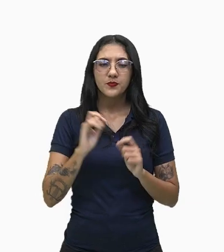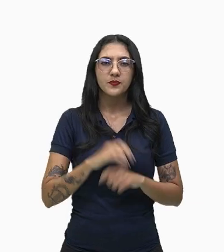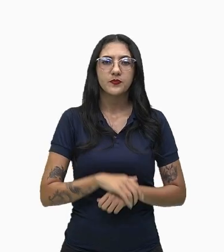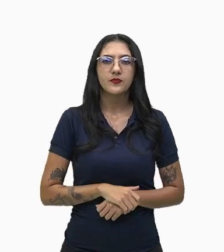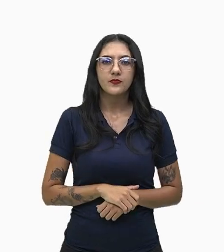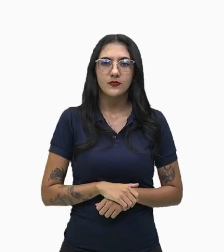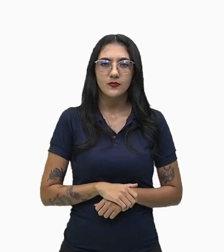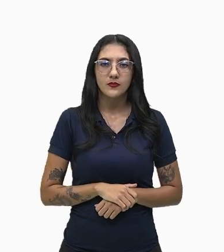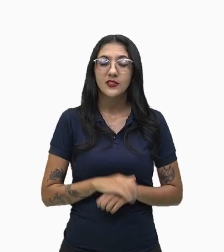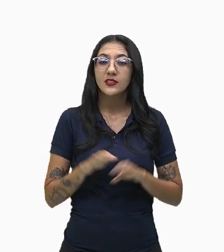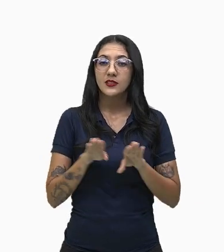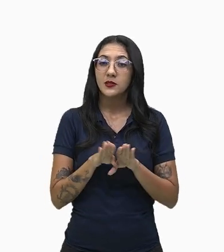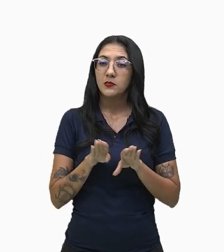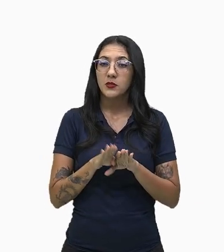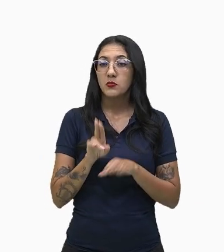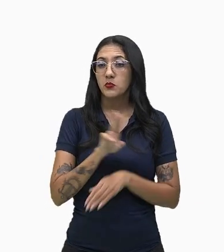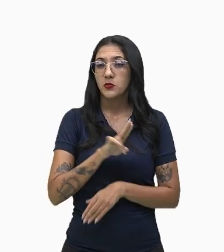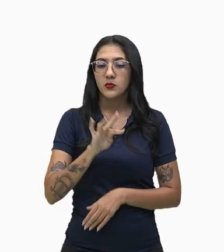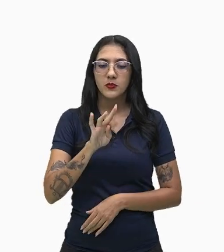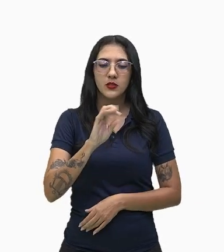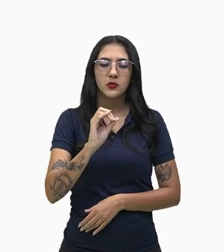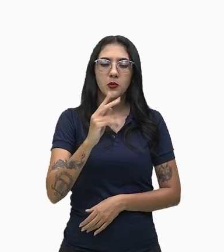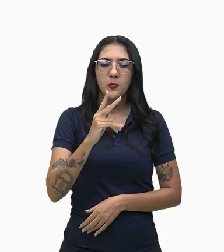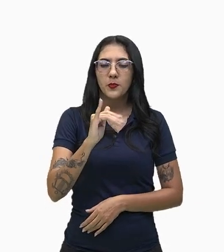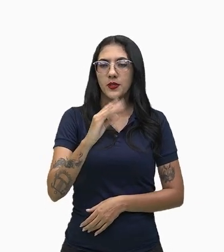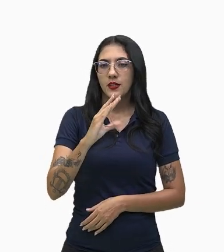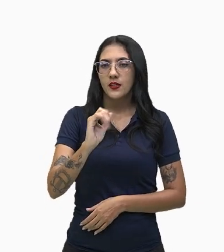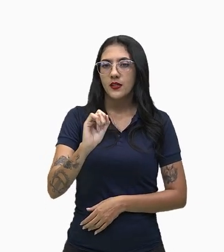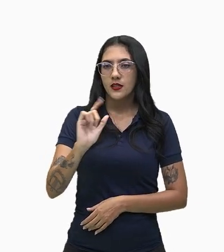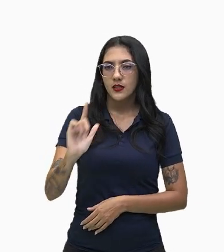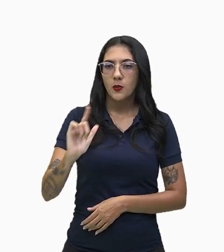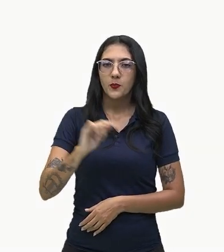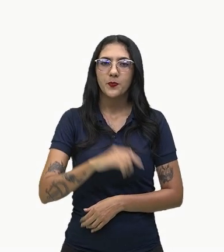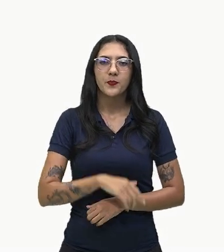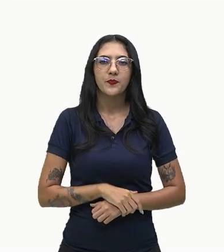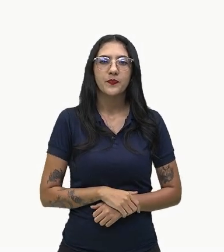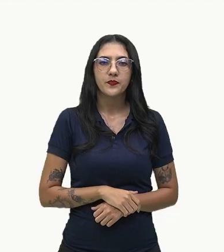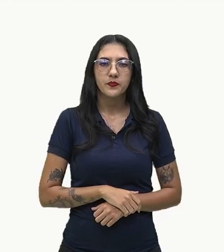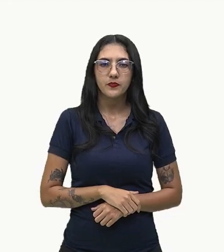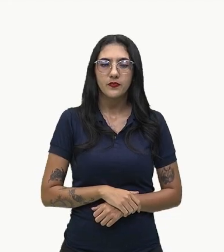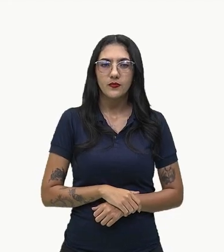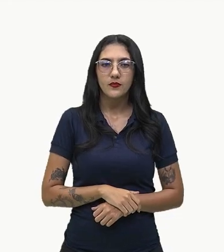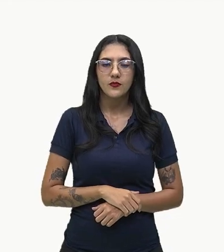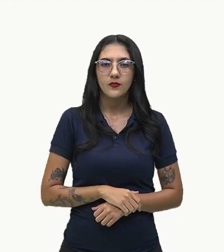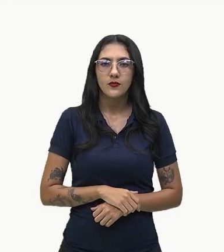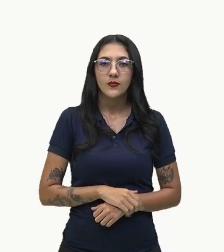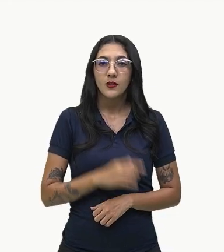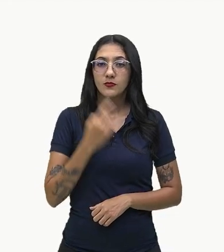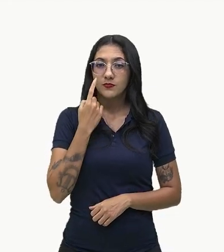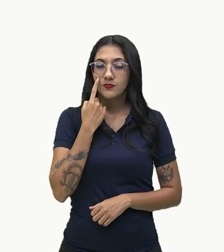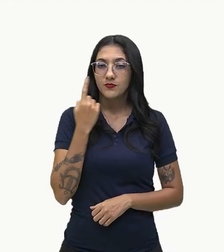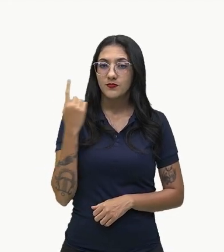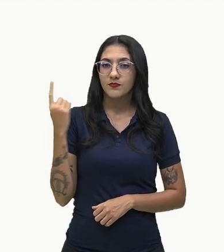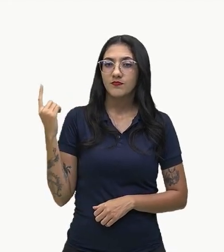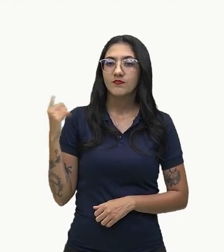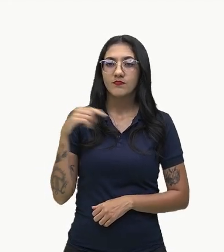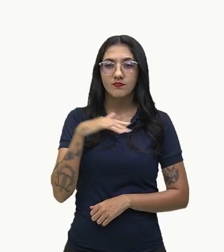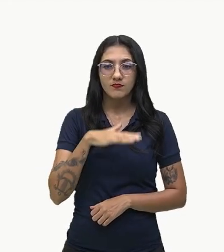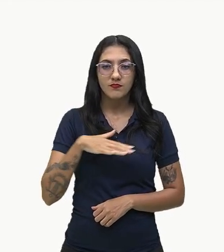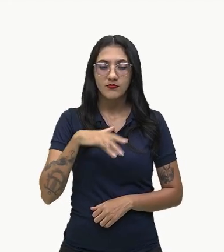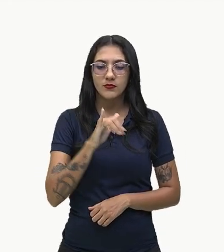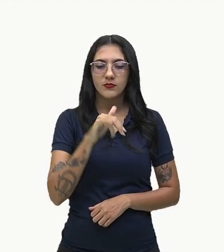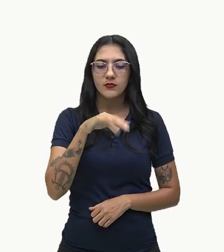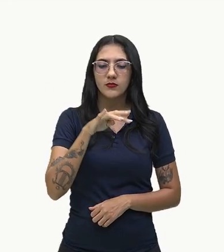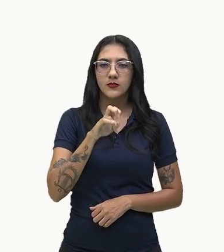de zona tropical. E aí a gente vai destacar aqui a zona intertropical,